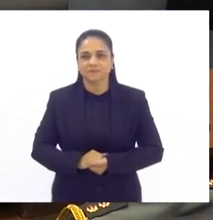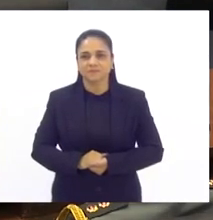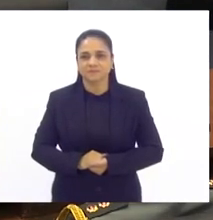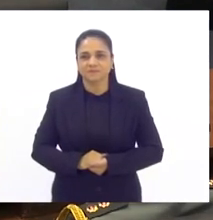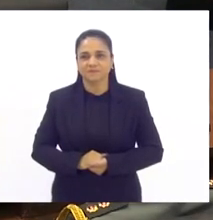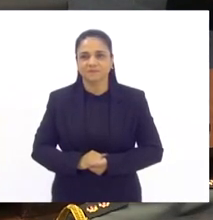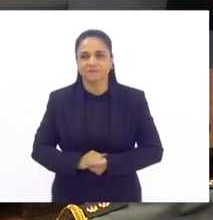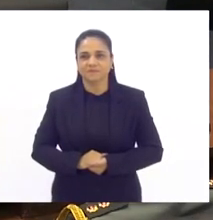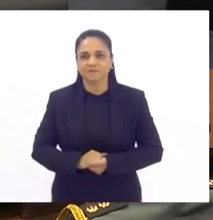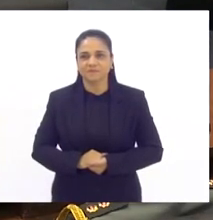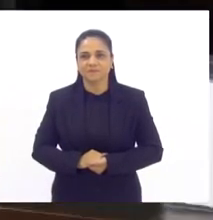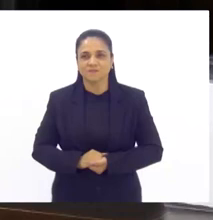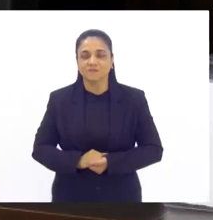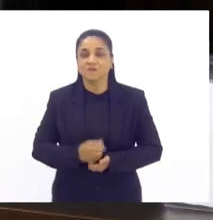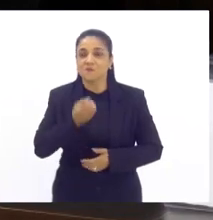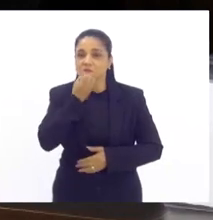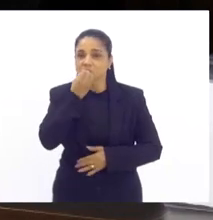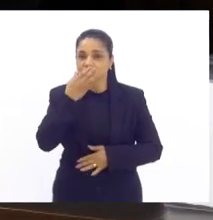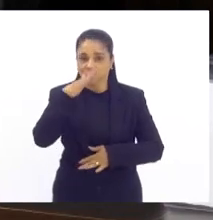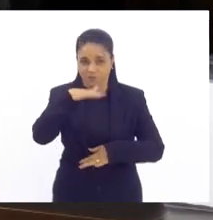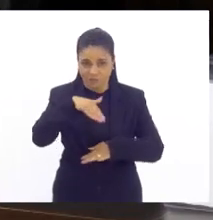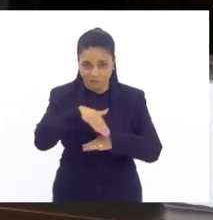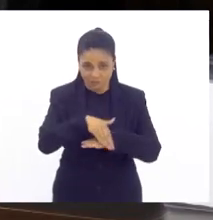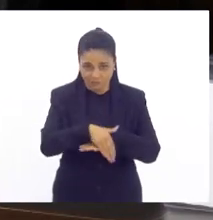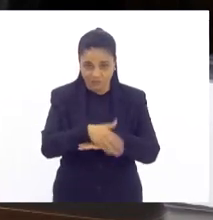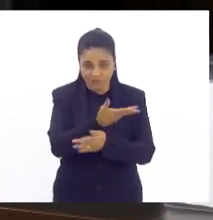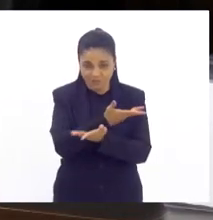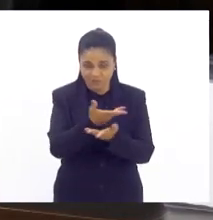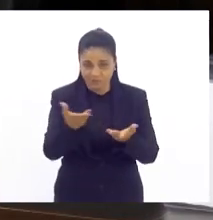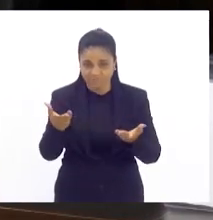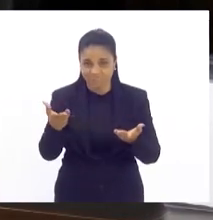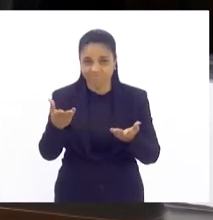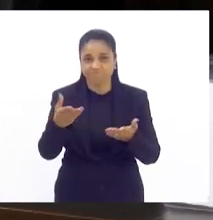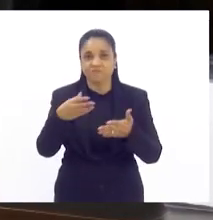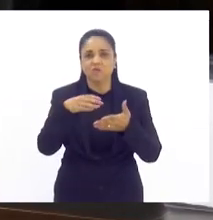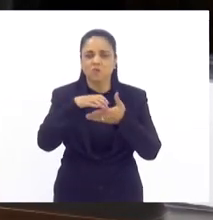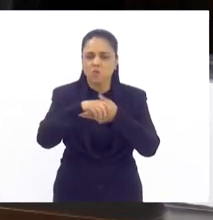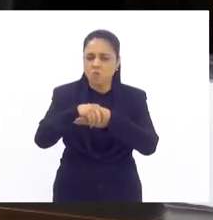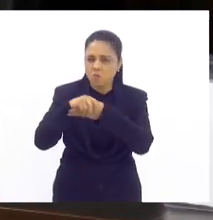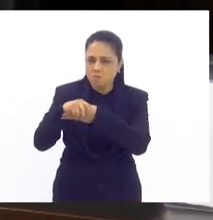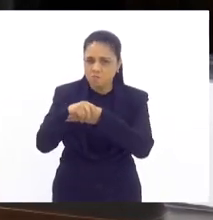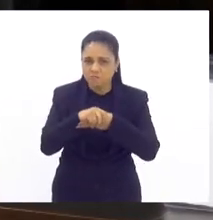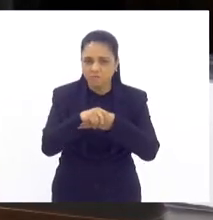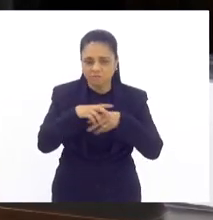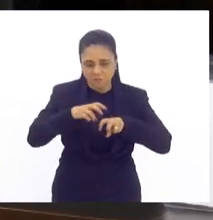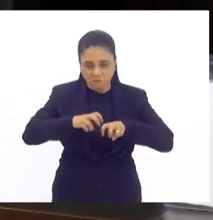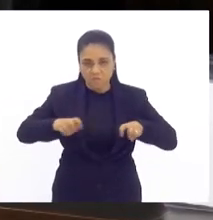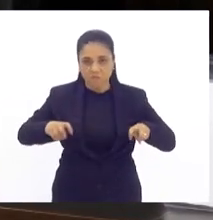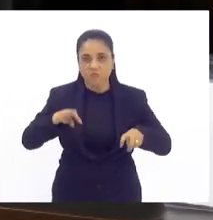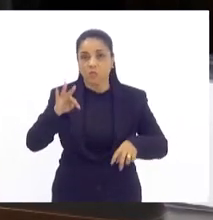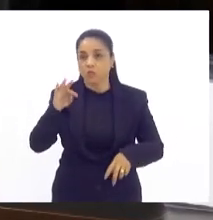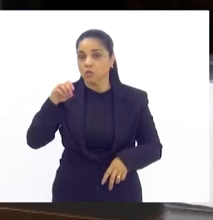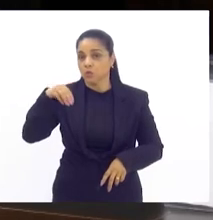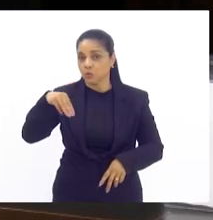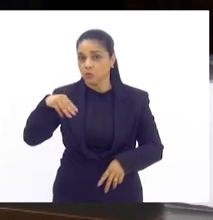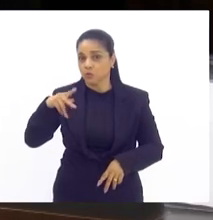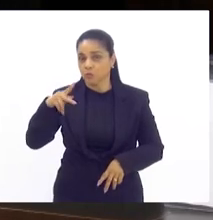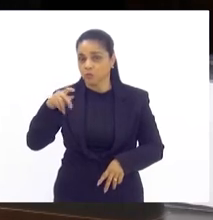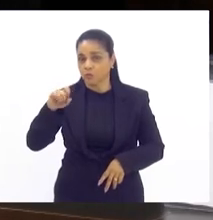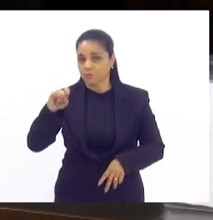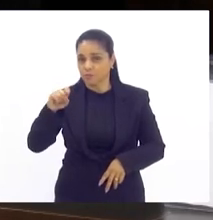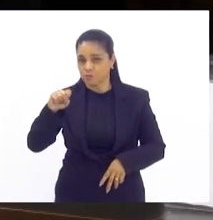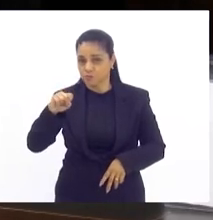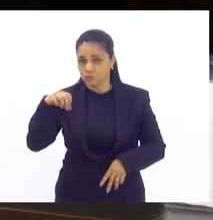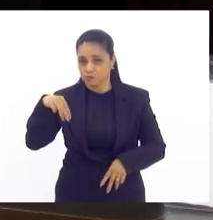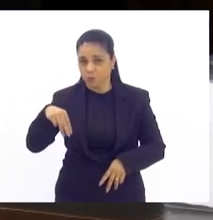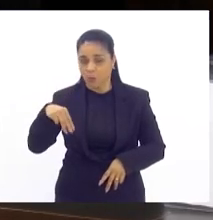Som. Boa noite a todos. Cumprimentar a mesa, amigo Thompson de trabalho,